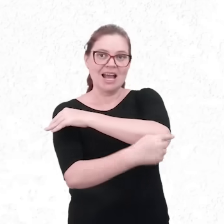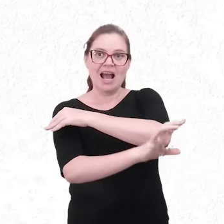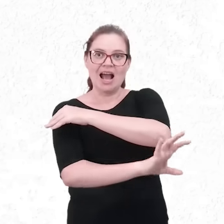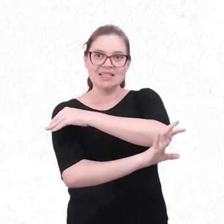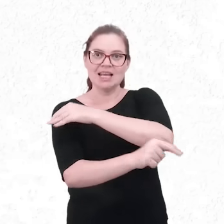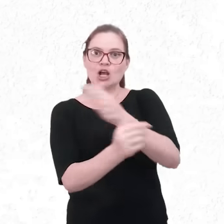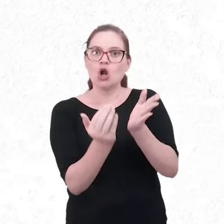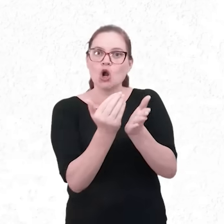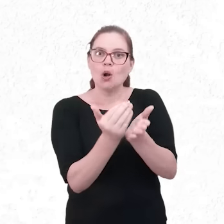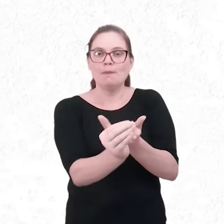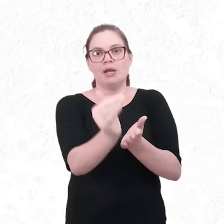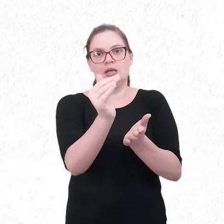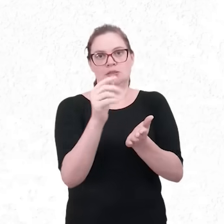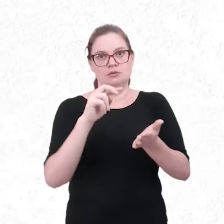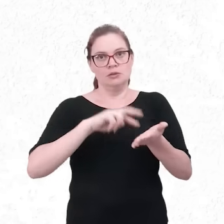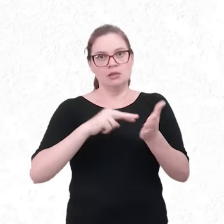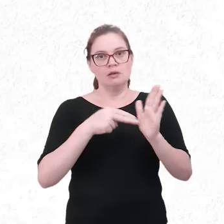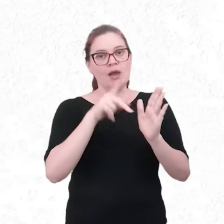raízes de Israel.